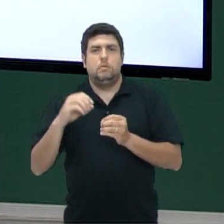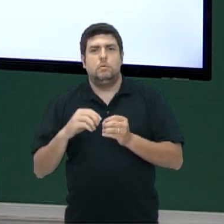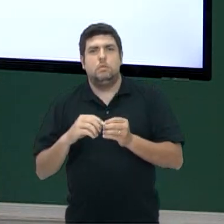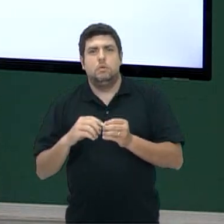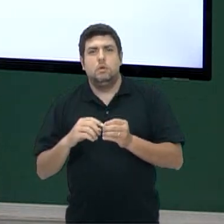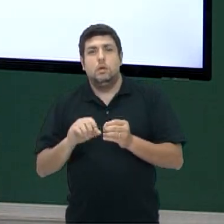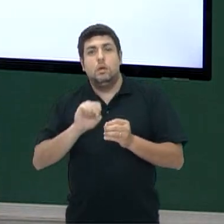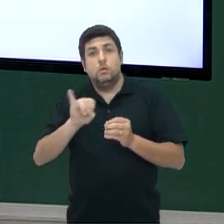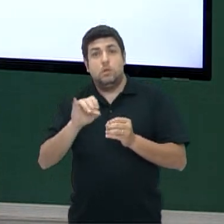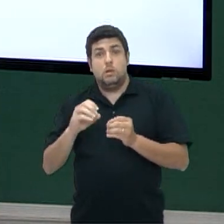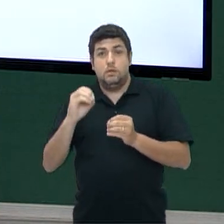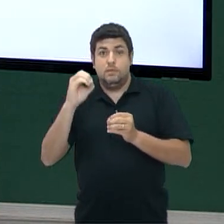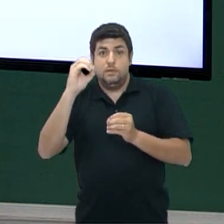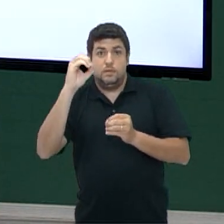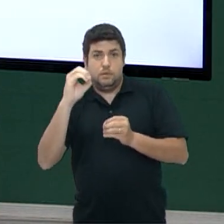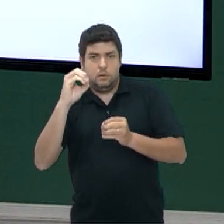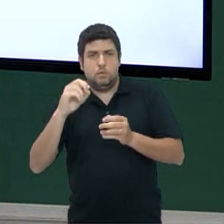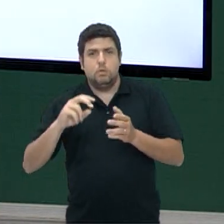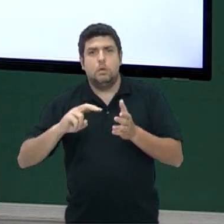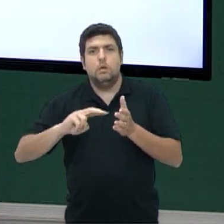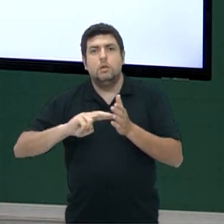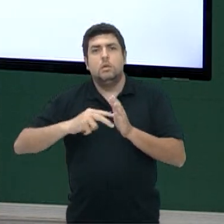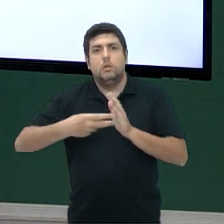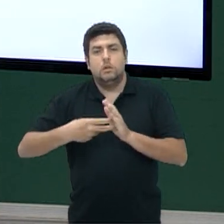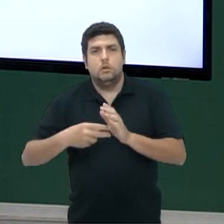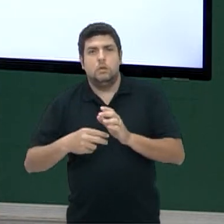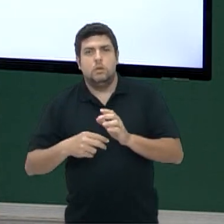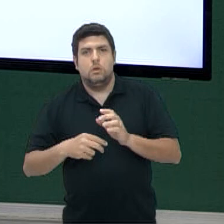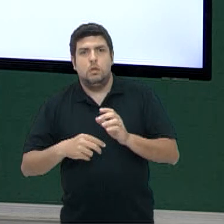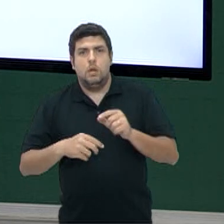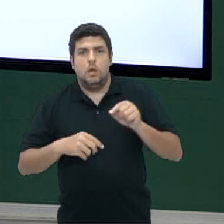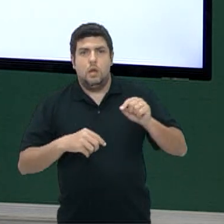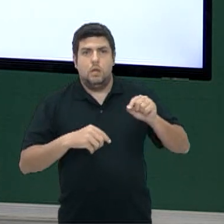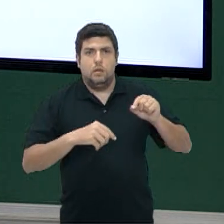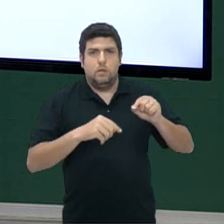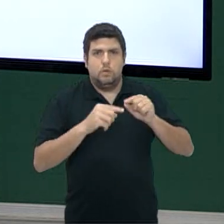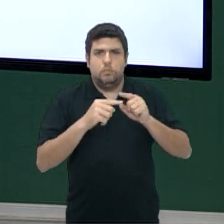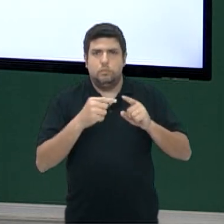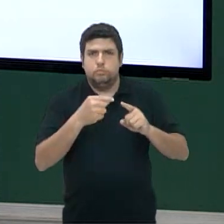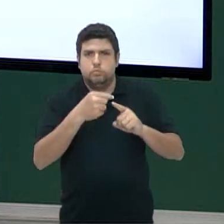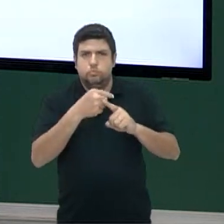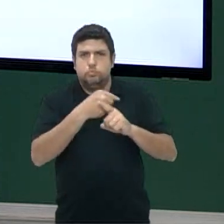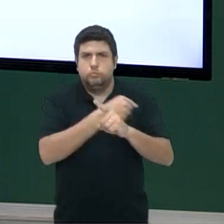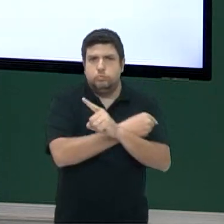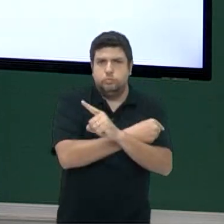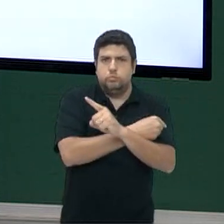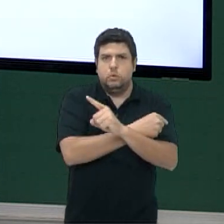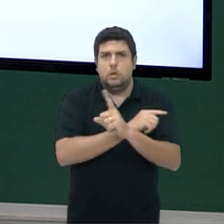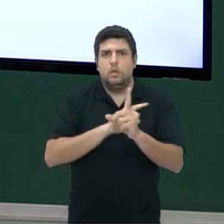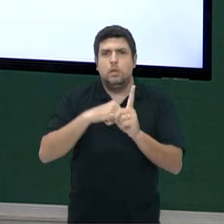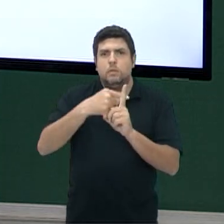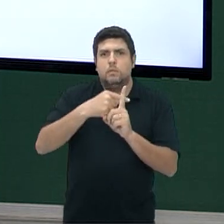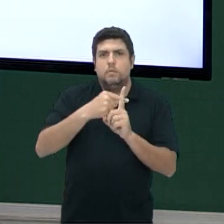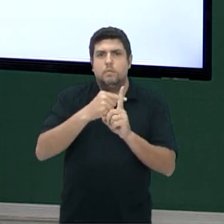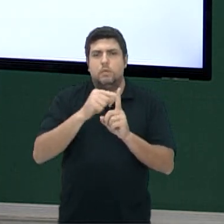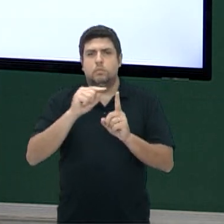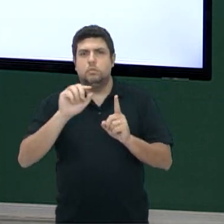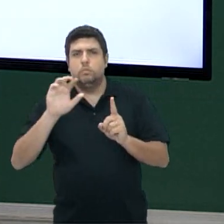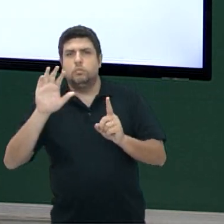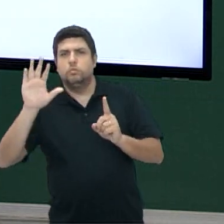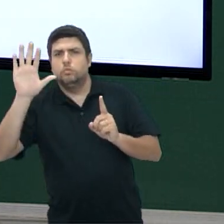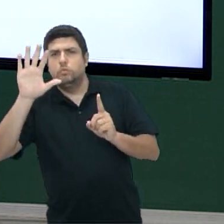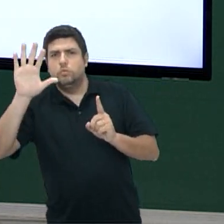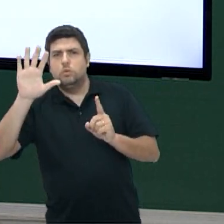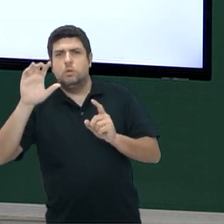zero, significa que a soma disso aqui, a soma vetorial, tem que ser zero. Então, a única forma da gente